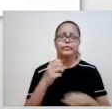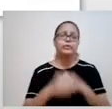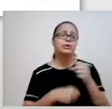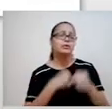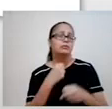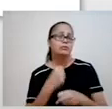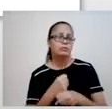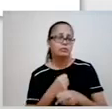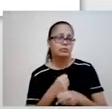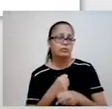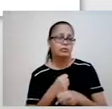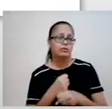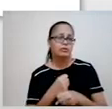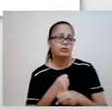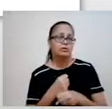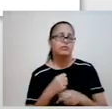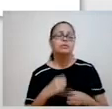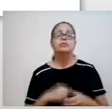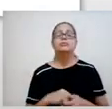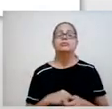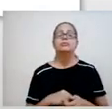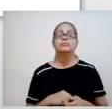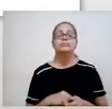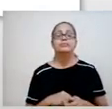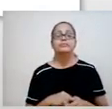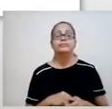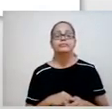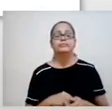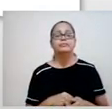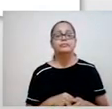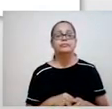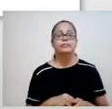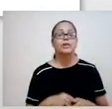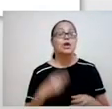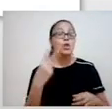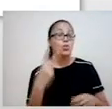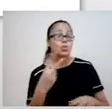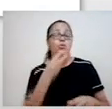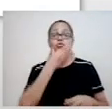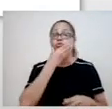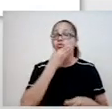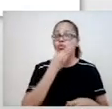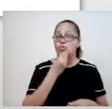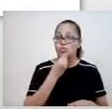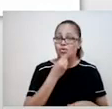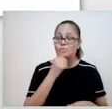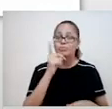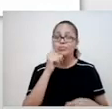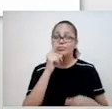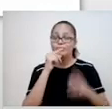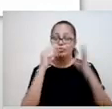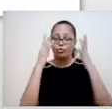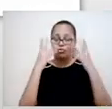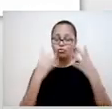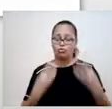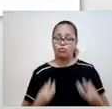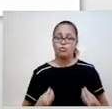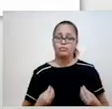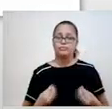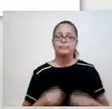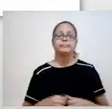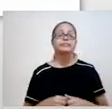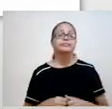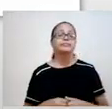tem que continuar no singular. Fazia 13 anos. 2 homens encharcados. Então, ele está concordando, a